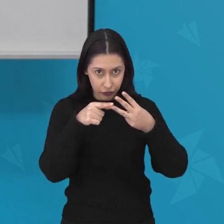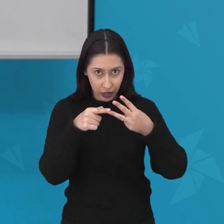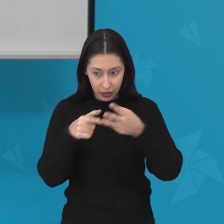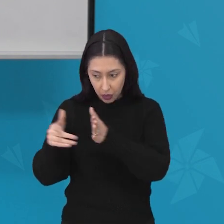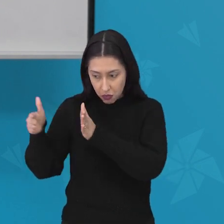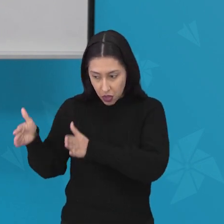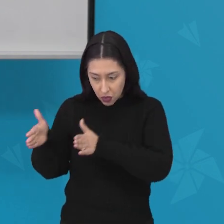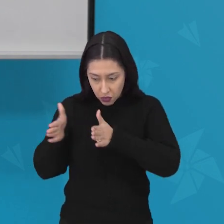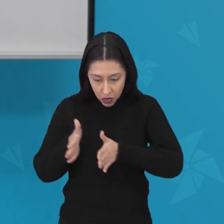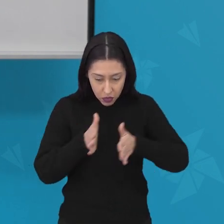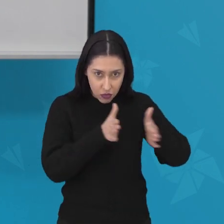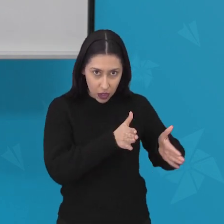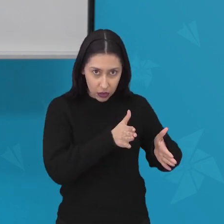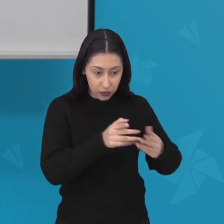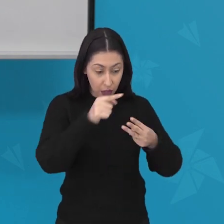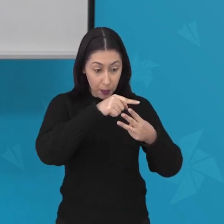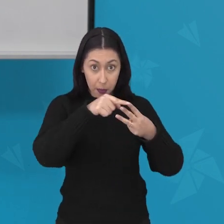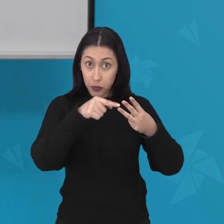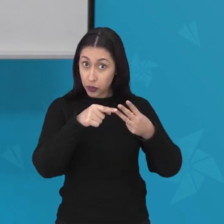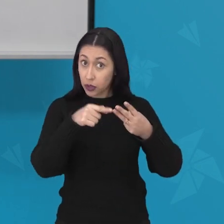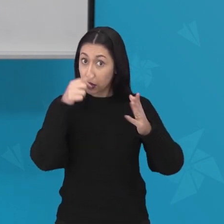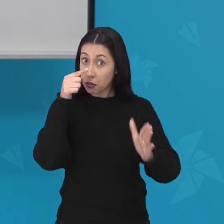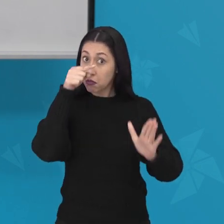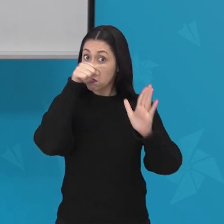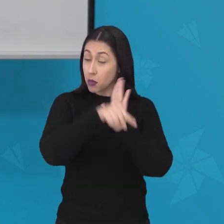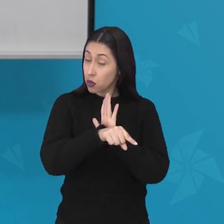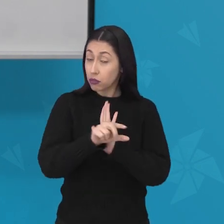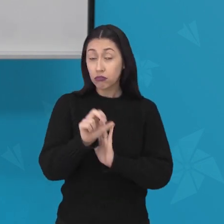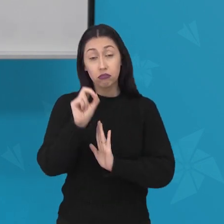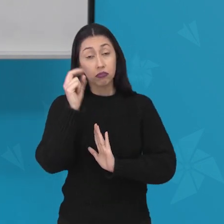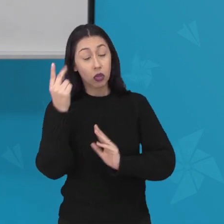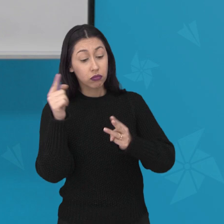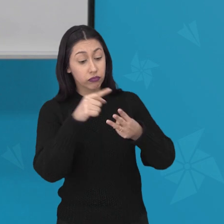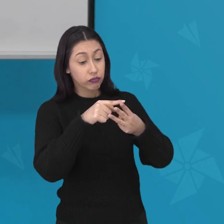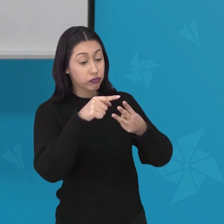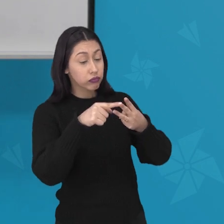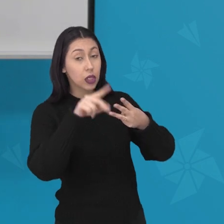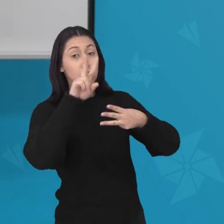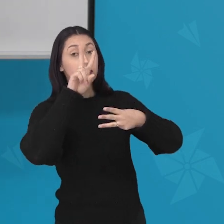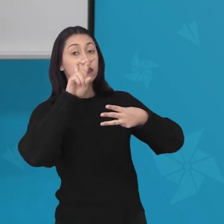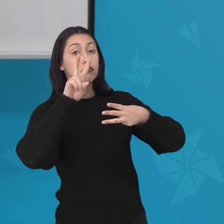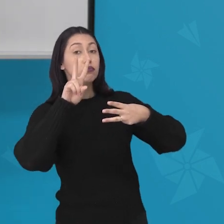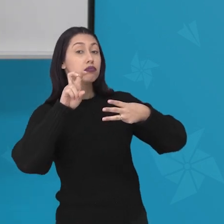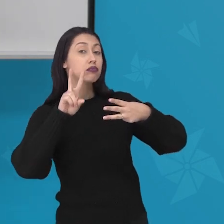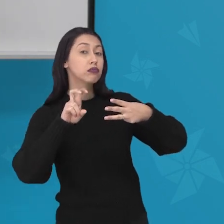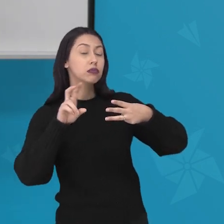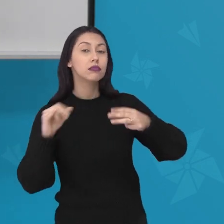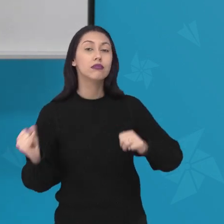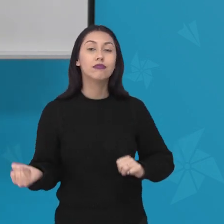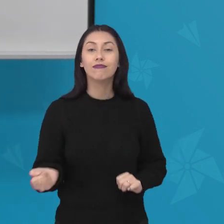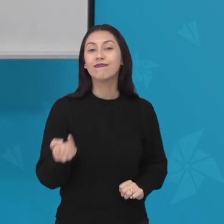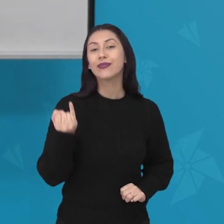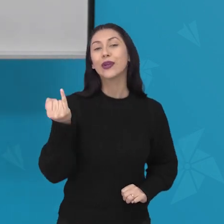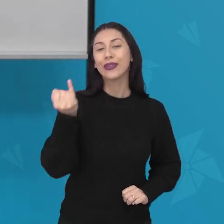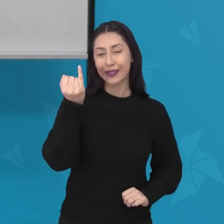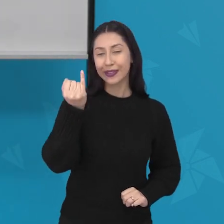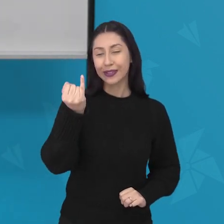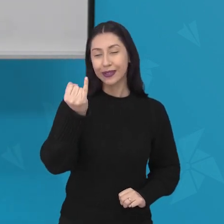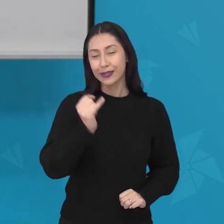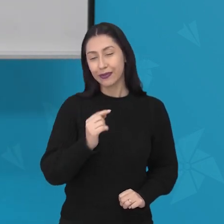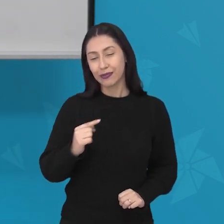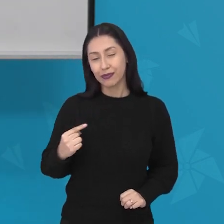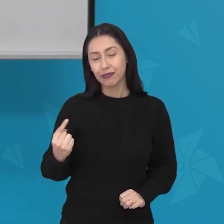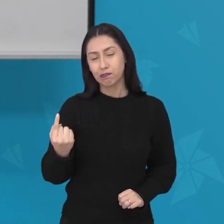3 partes. Serão 3 grandes perguntas ou 3 temas que são importantes